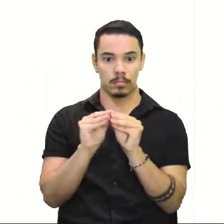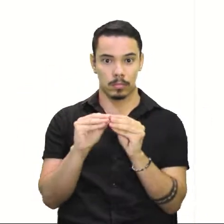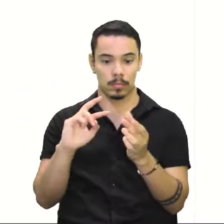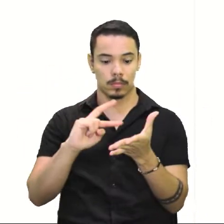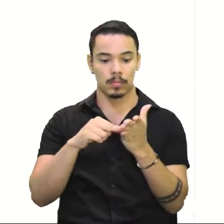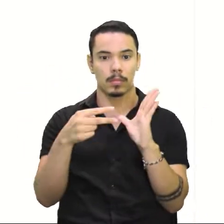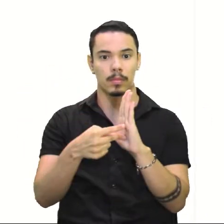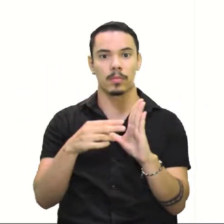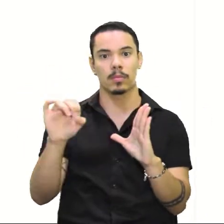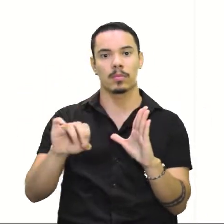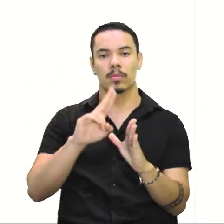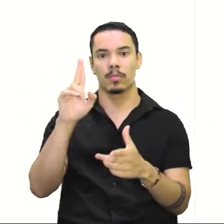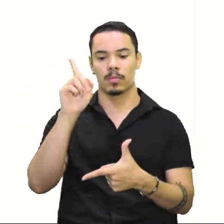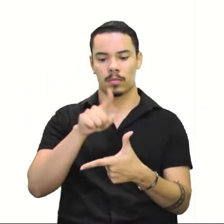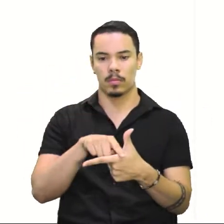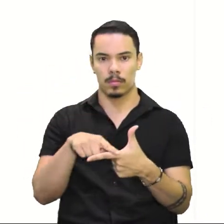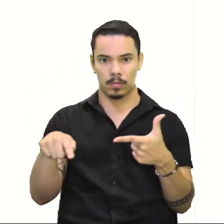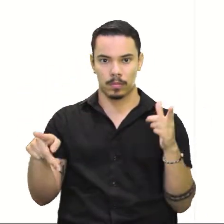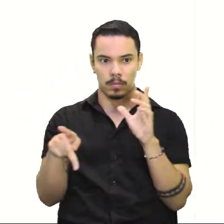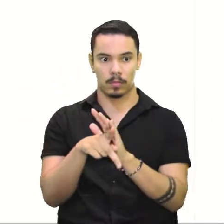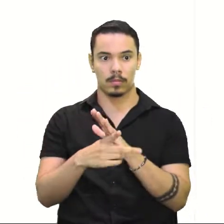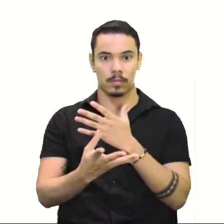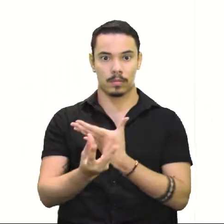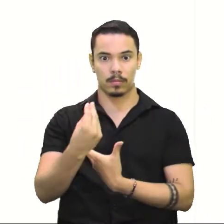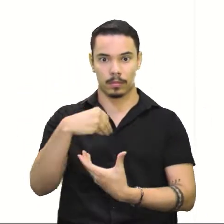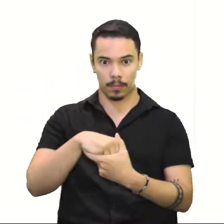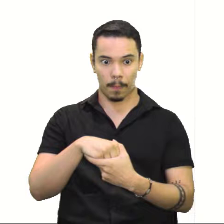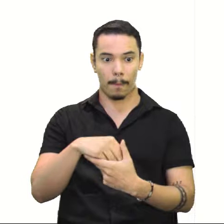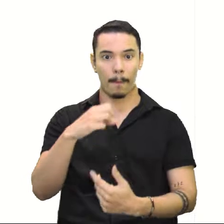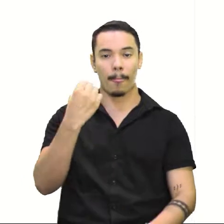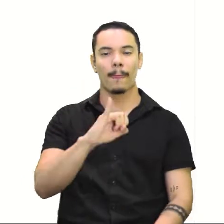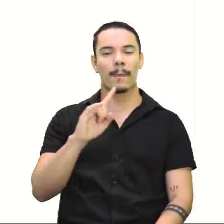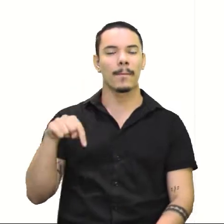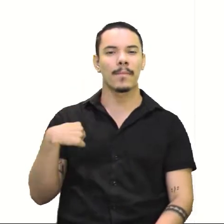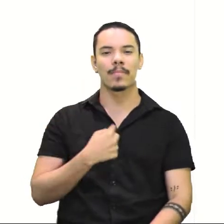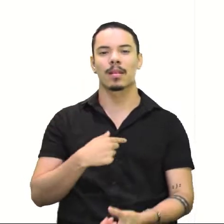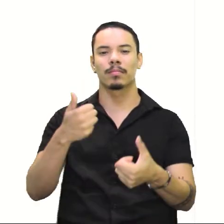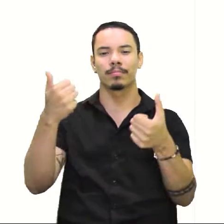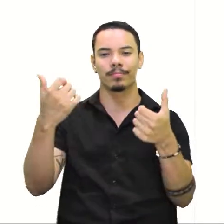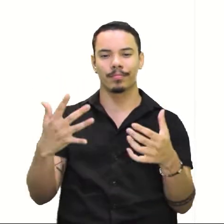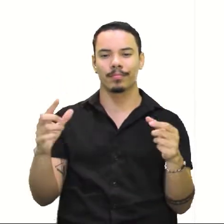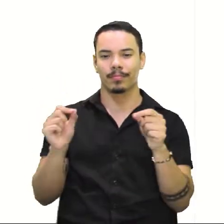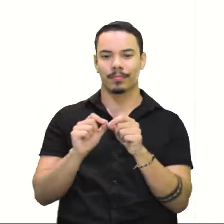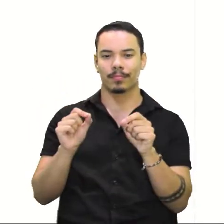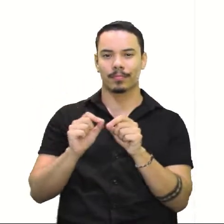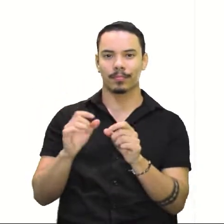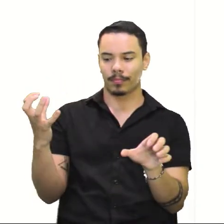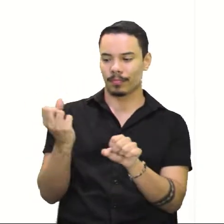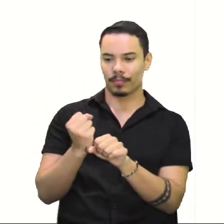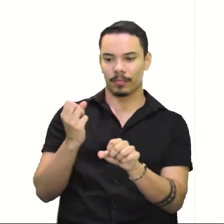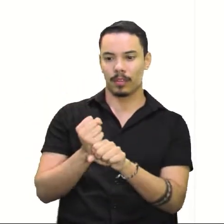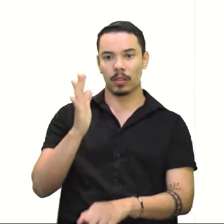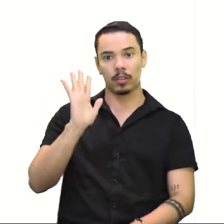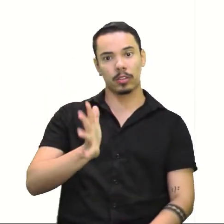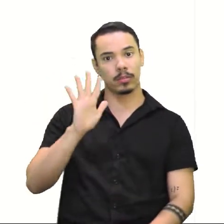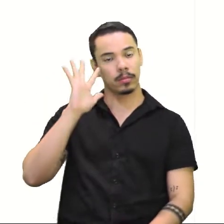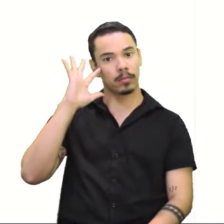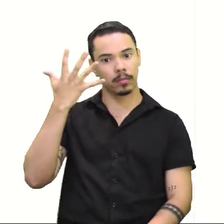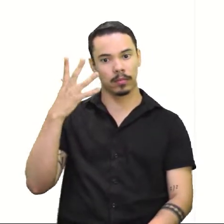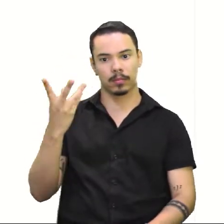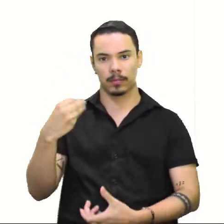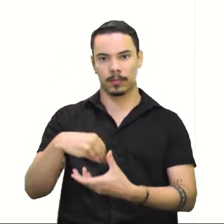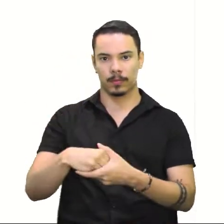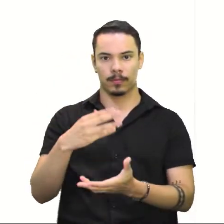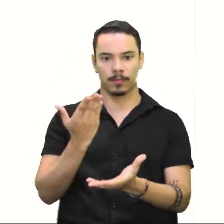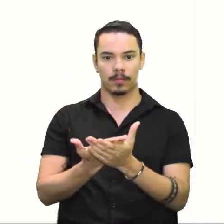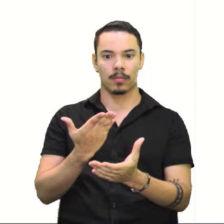para dividir esse polinômio. E quando a gente fala, né, de realizar operações, a gente já vai fazendo isso nas aulas até chegar na